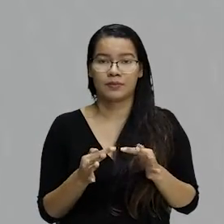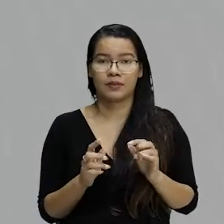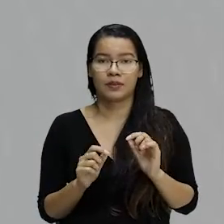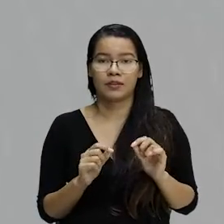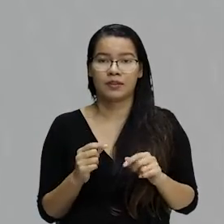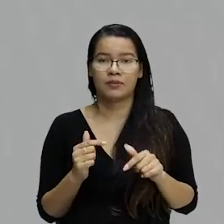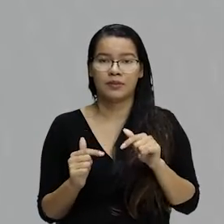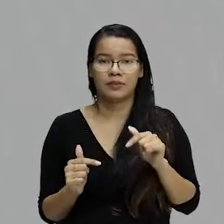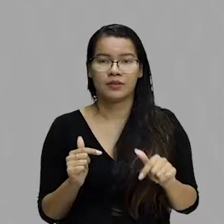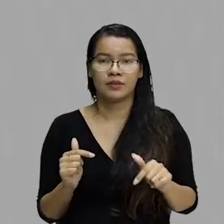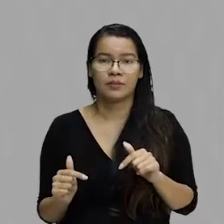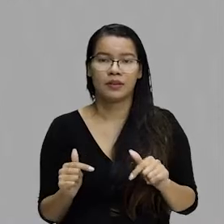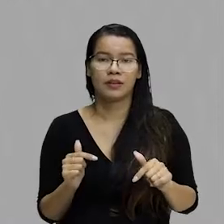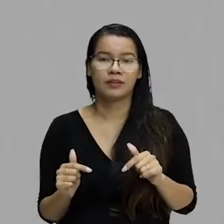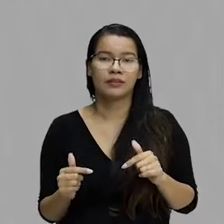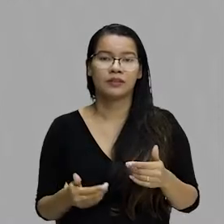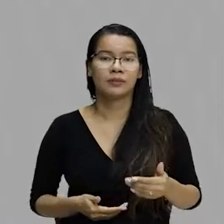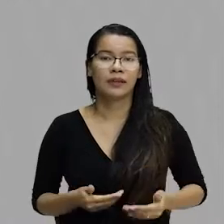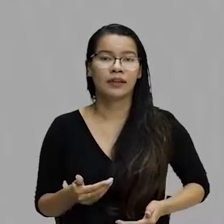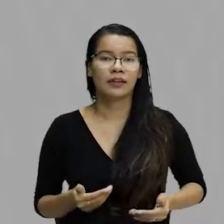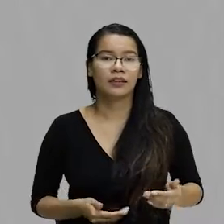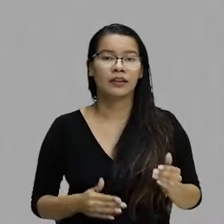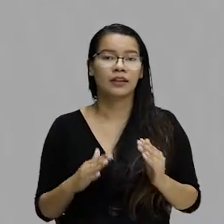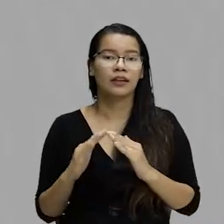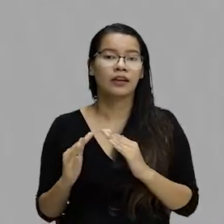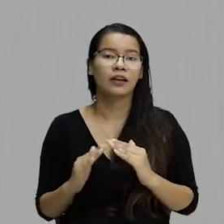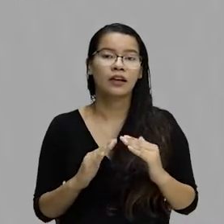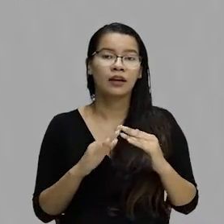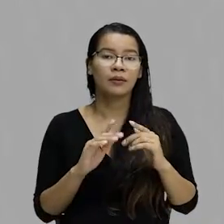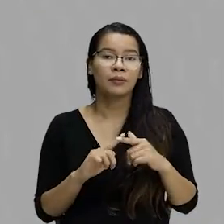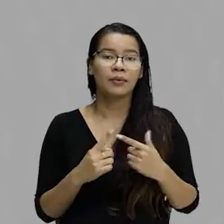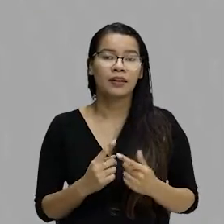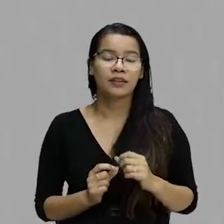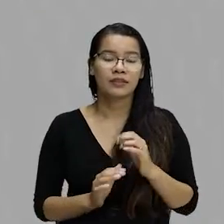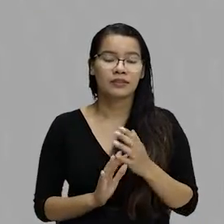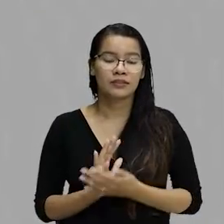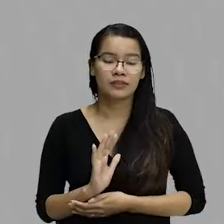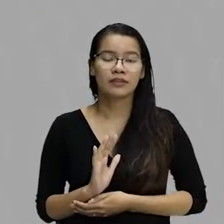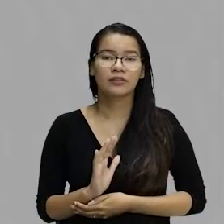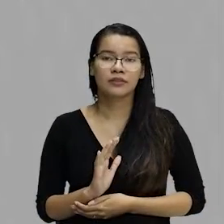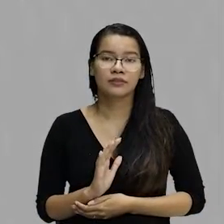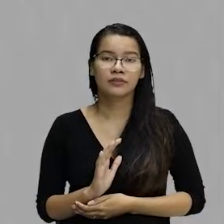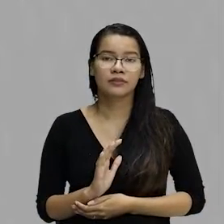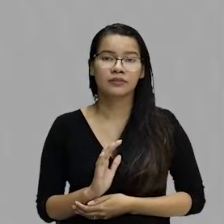os trabalhadores, os empregados da casa, mas eles criam